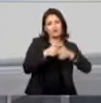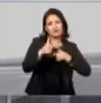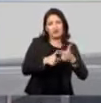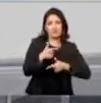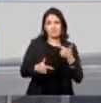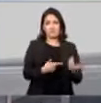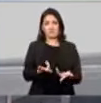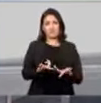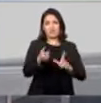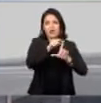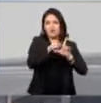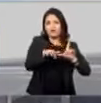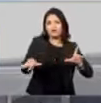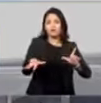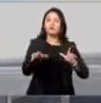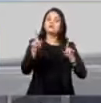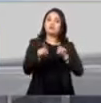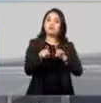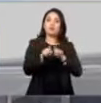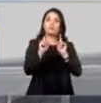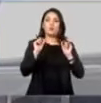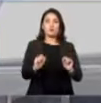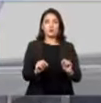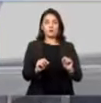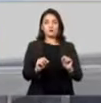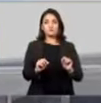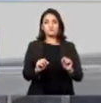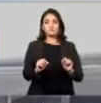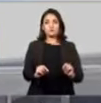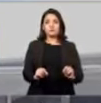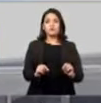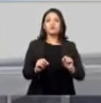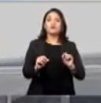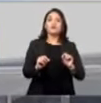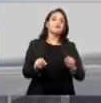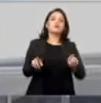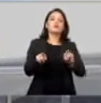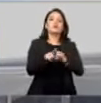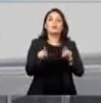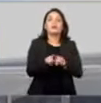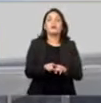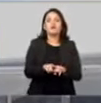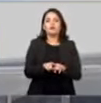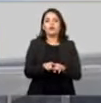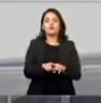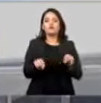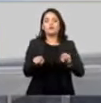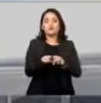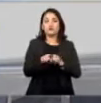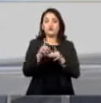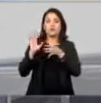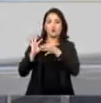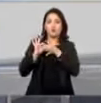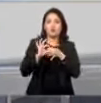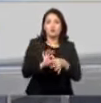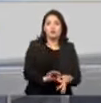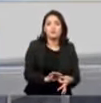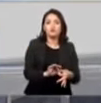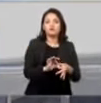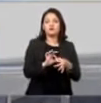potencial competitivo do Brasil no contexto internacional e acarretam desemprego e atraso para um dos setores mais produtivos e rentáveis da